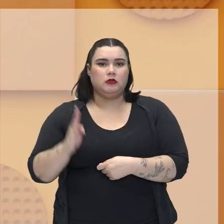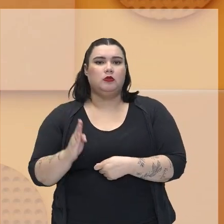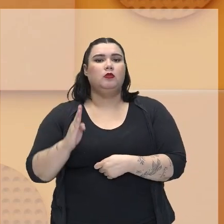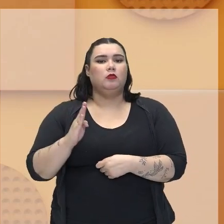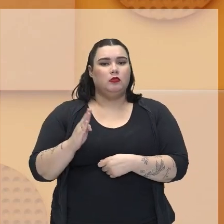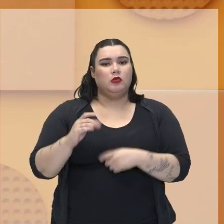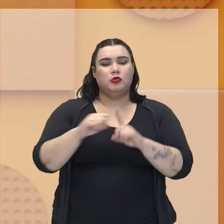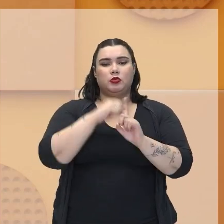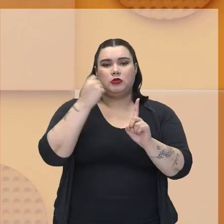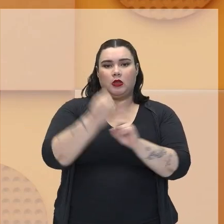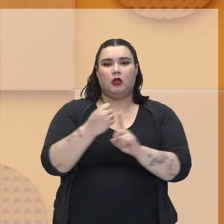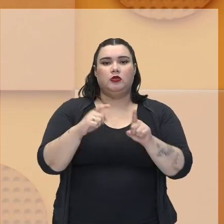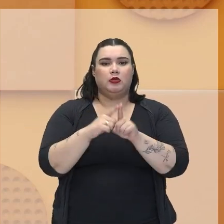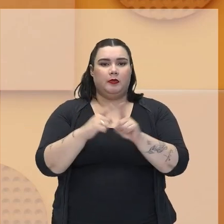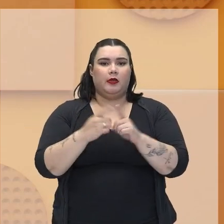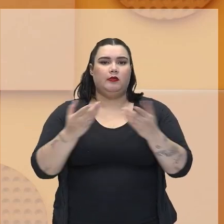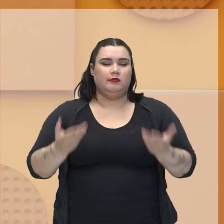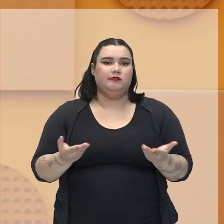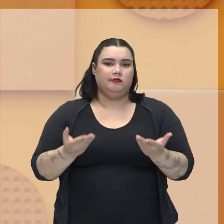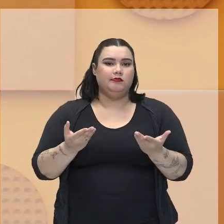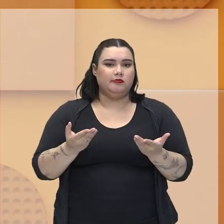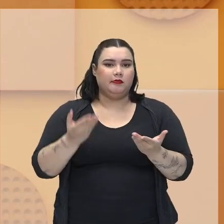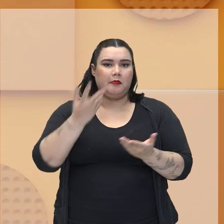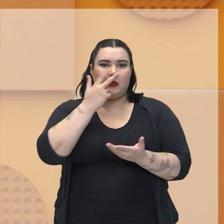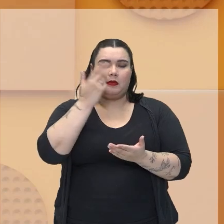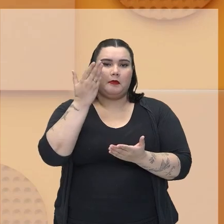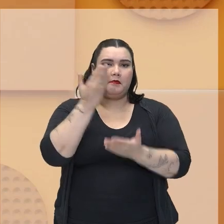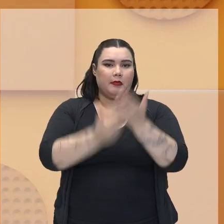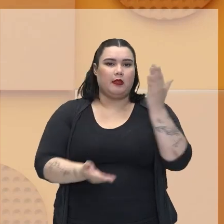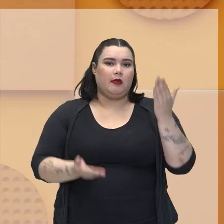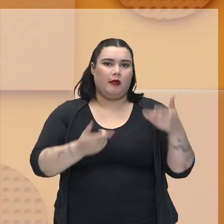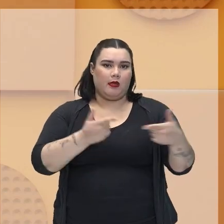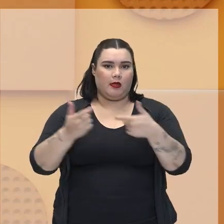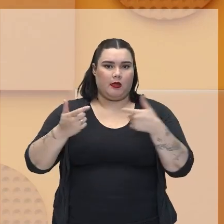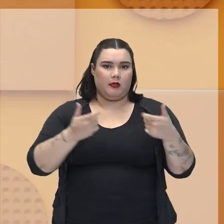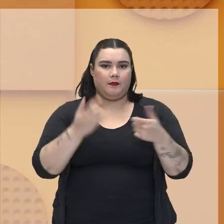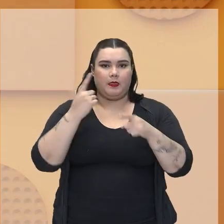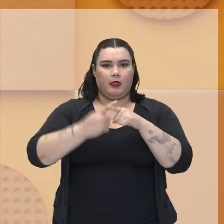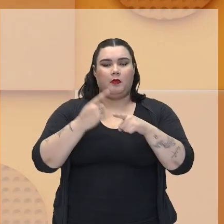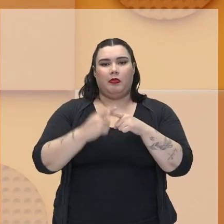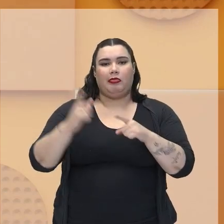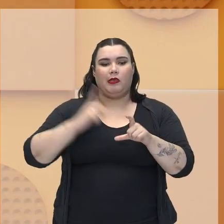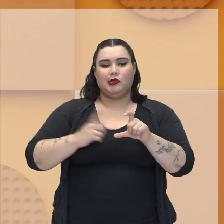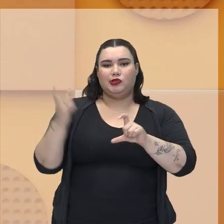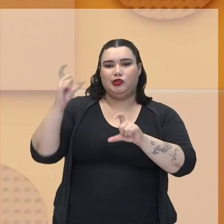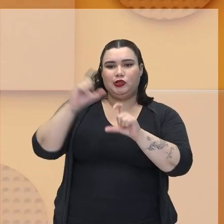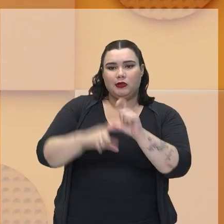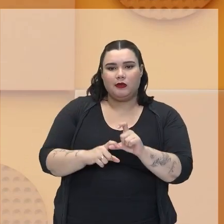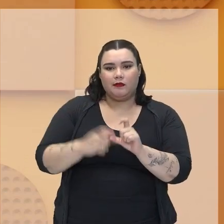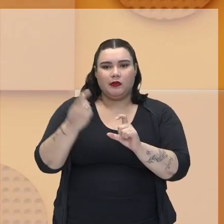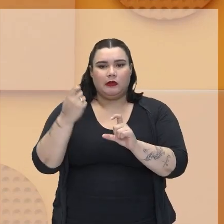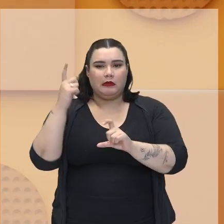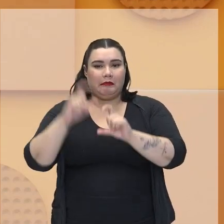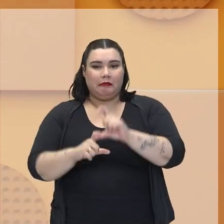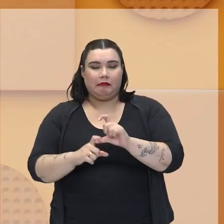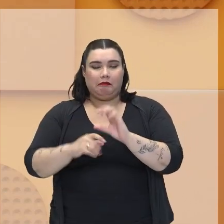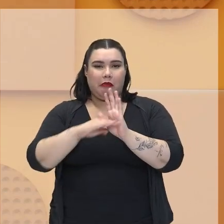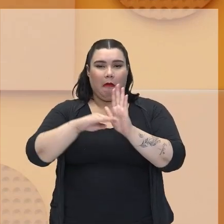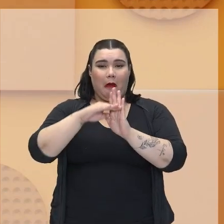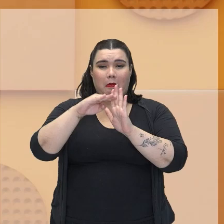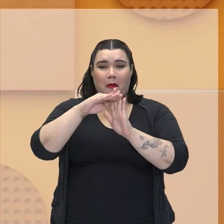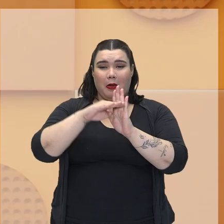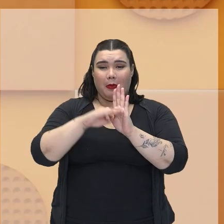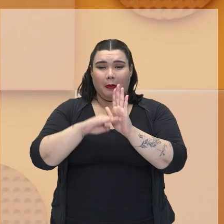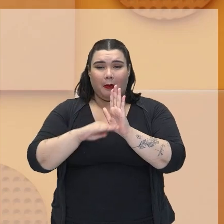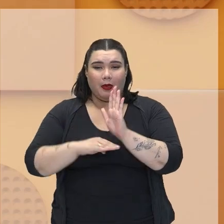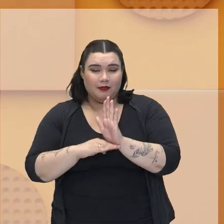considerado um perdedor da batalha. Um perdedor da guerra, porque contraiu dívidas, e essas dívidas foram